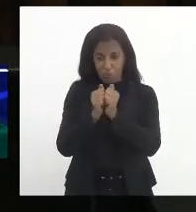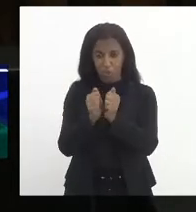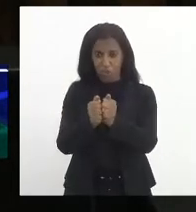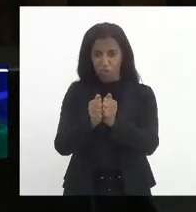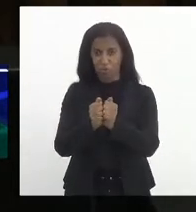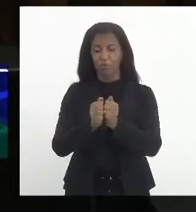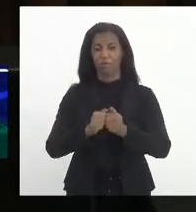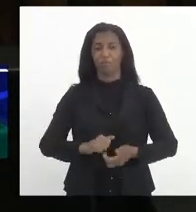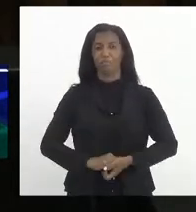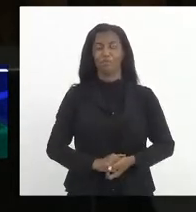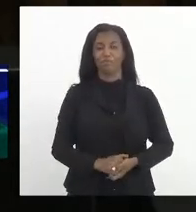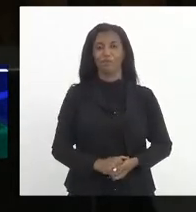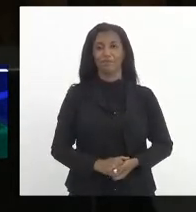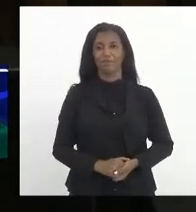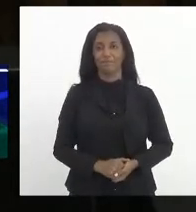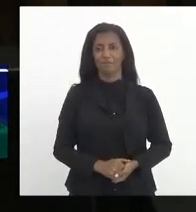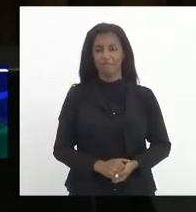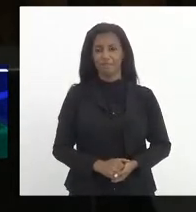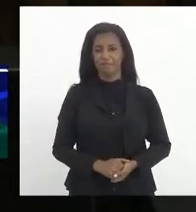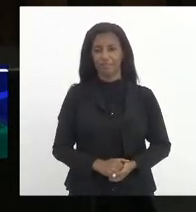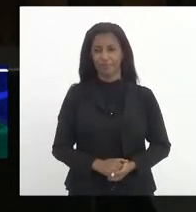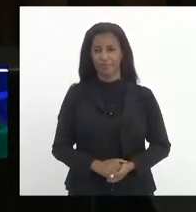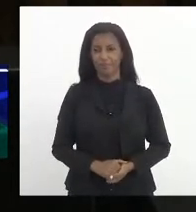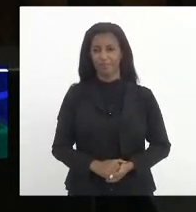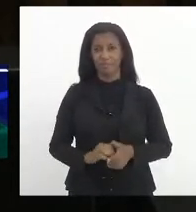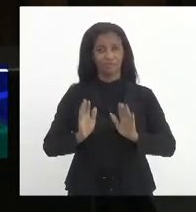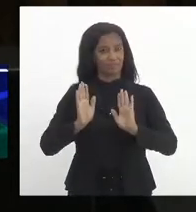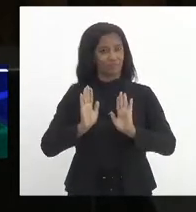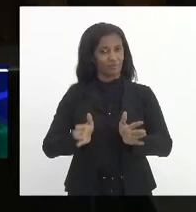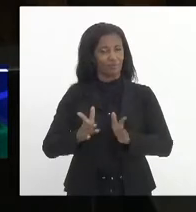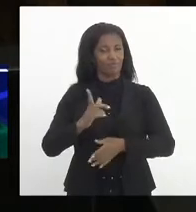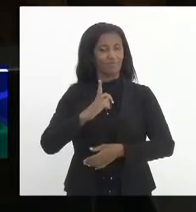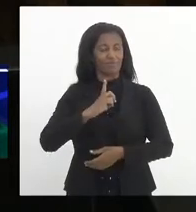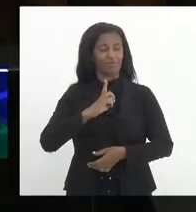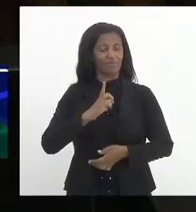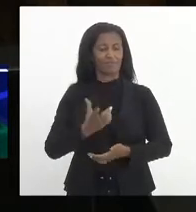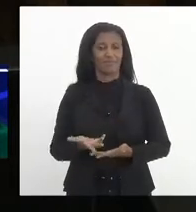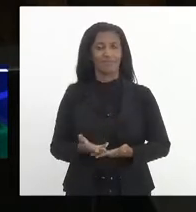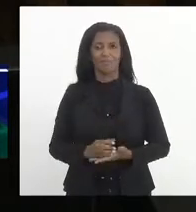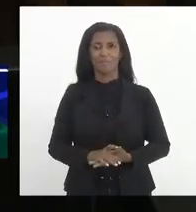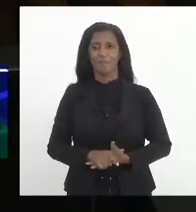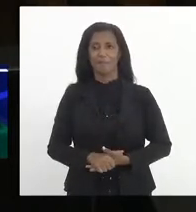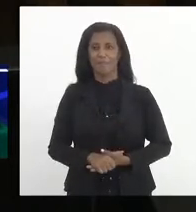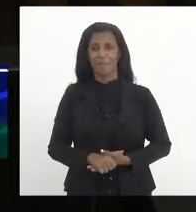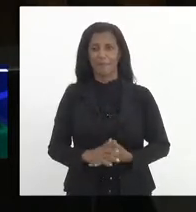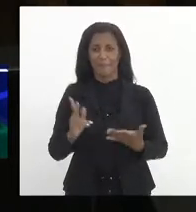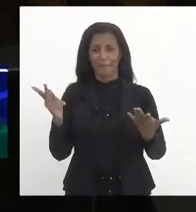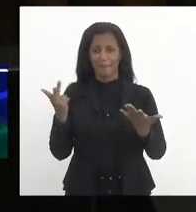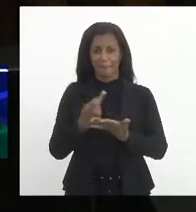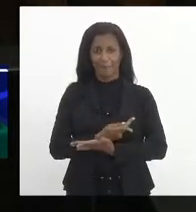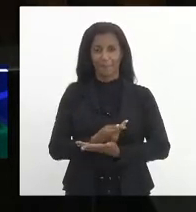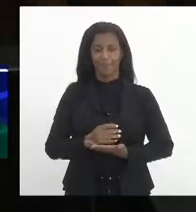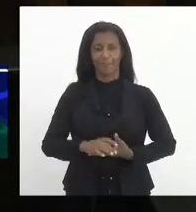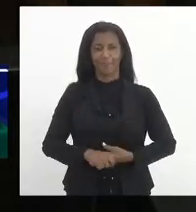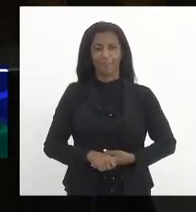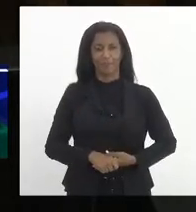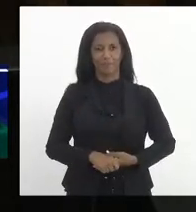juntinhos Aliás já tinha isso o acontecido